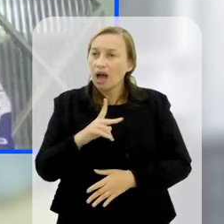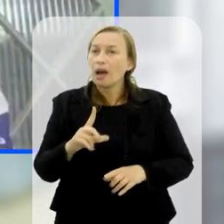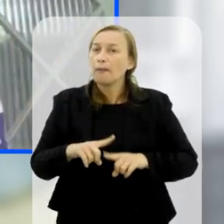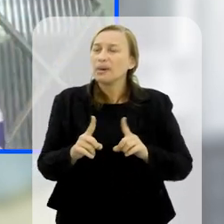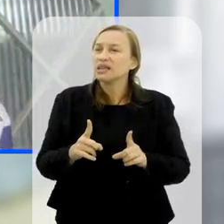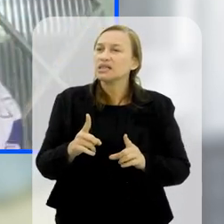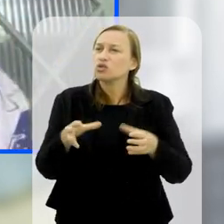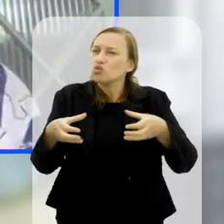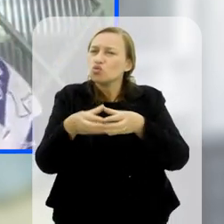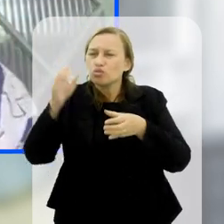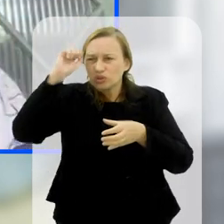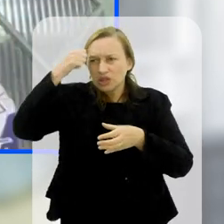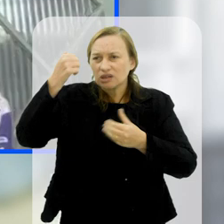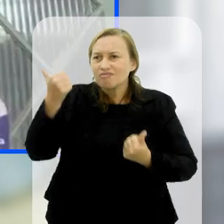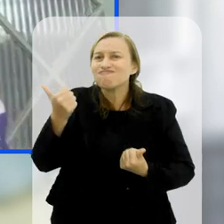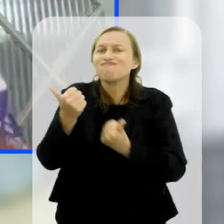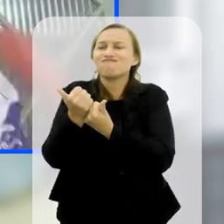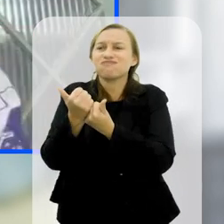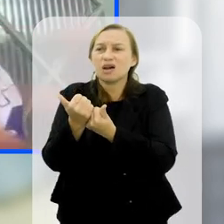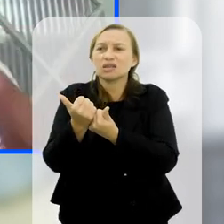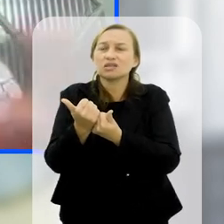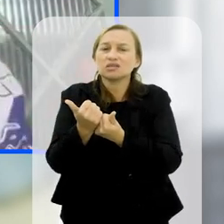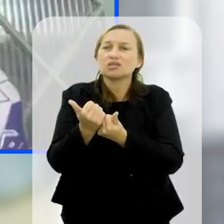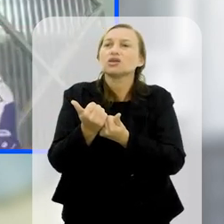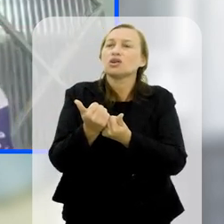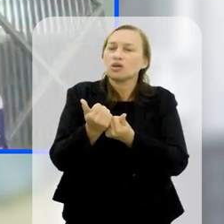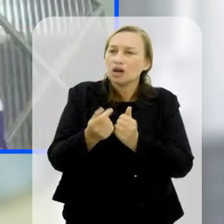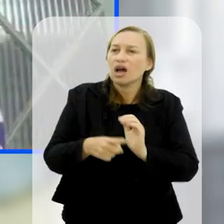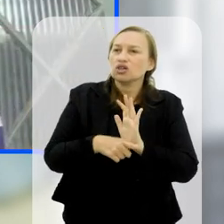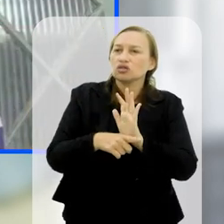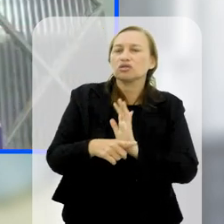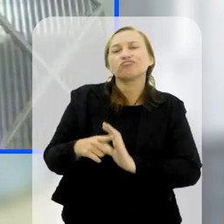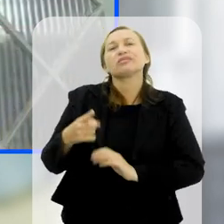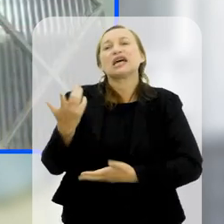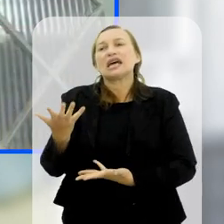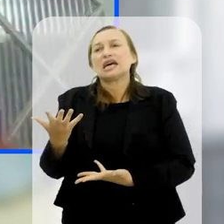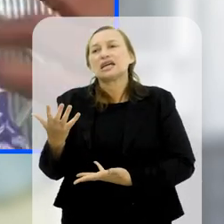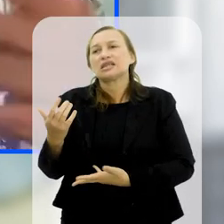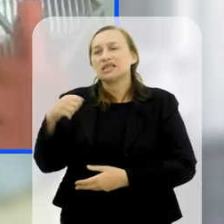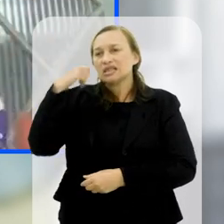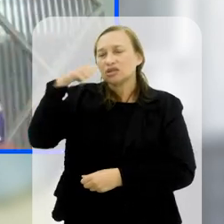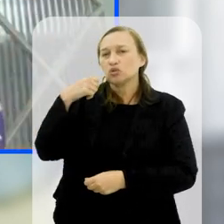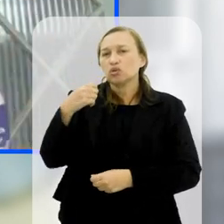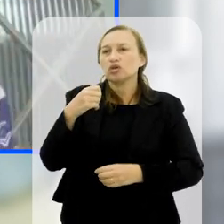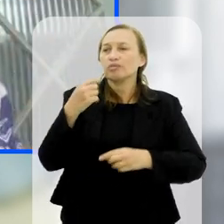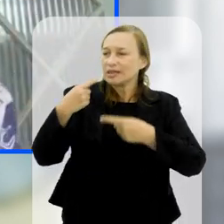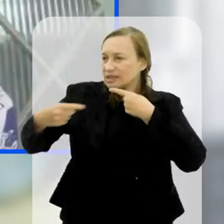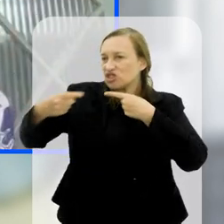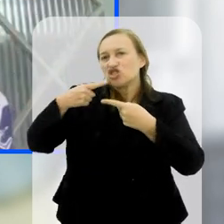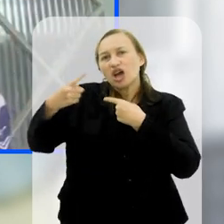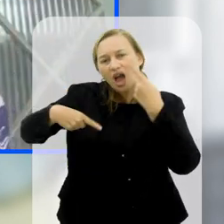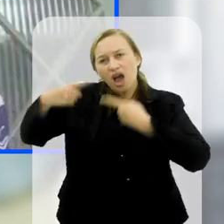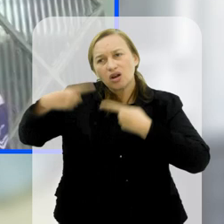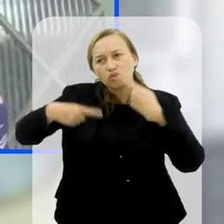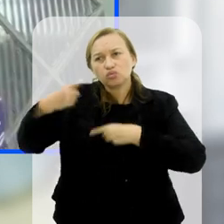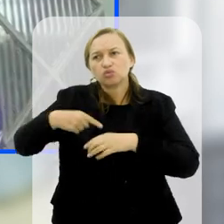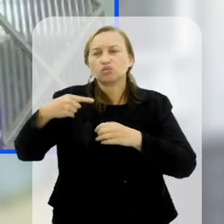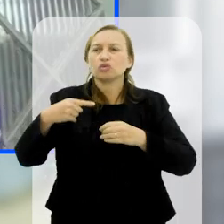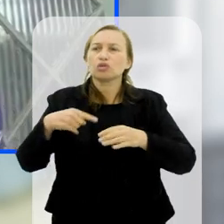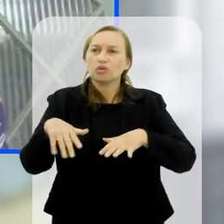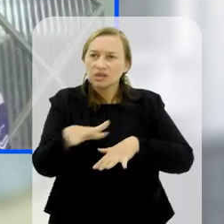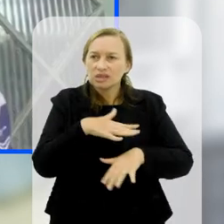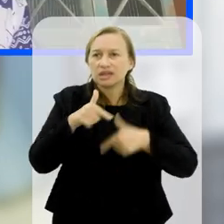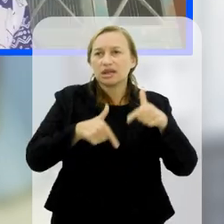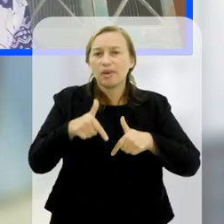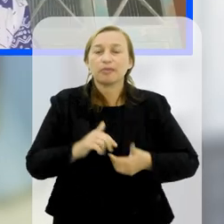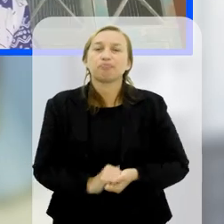jeito o Elenco Negro dá essa potencializada, instrumentalizando esses atores para esse diálogo aí com esse